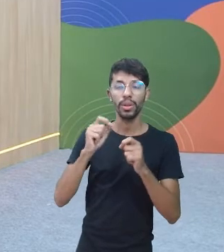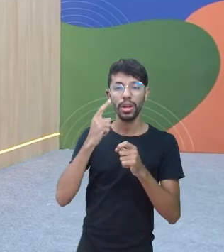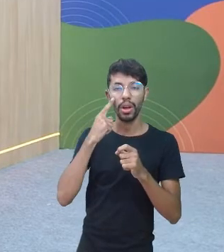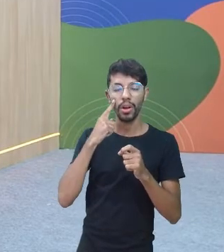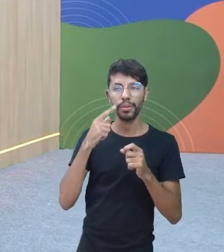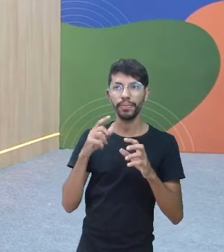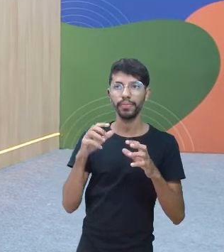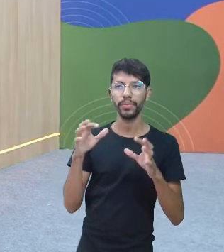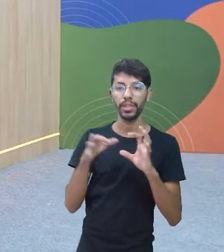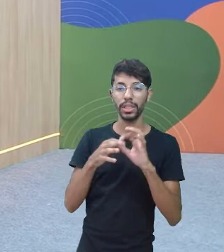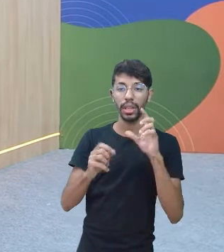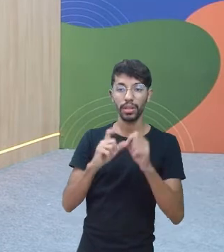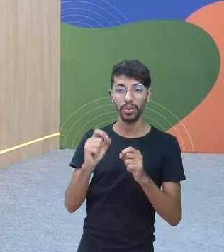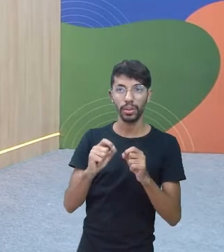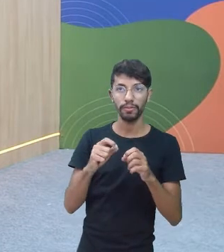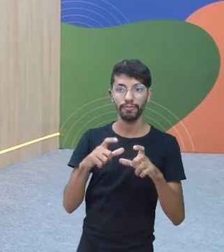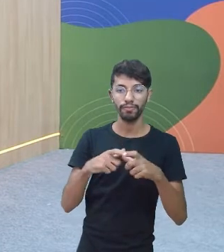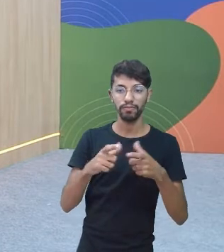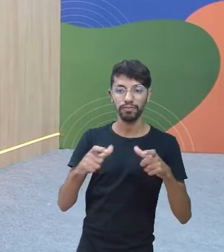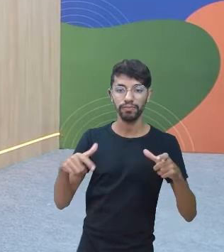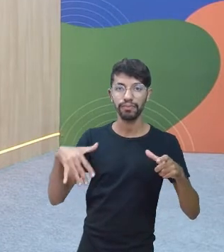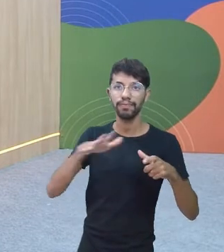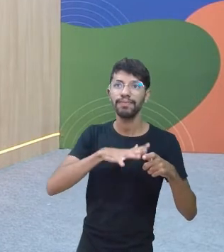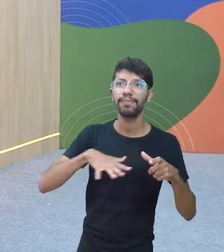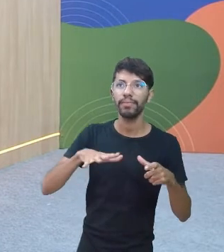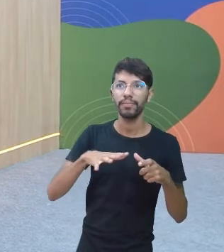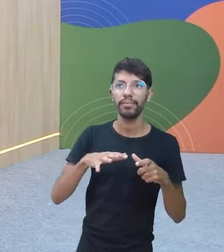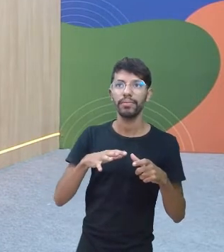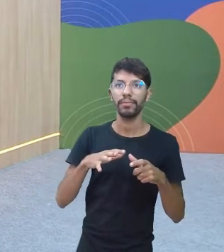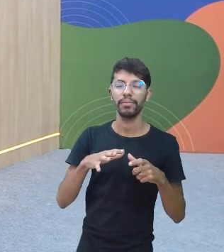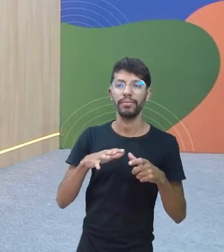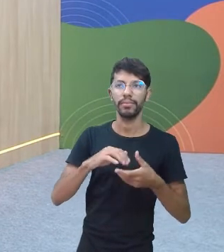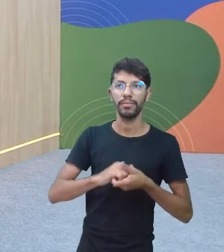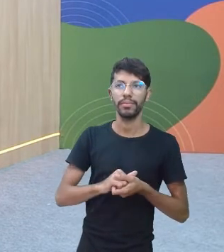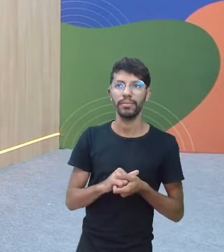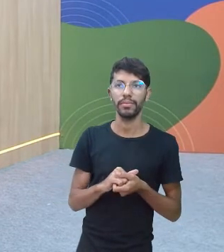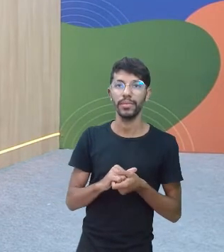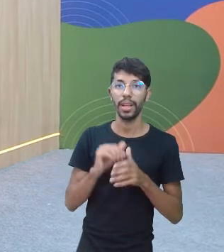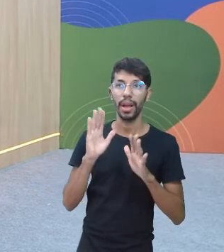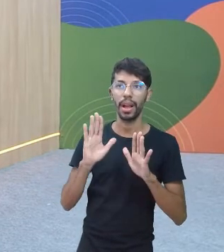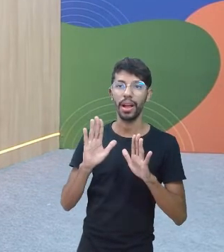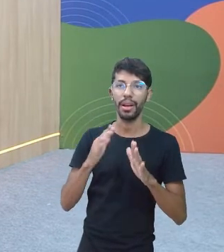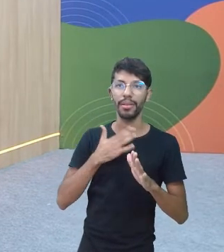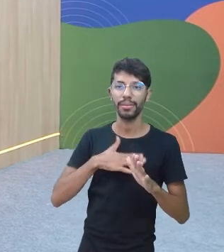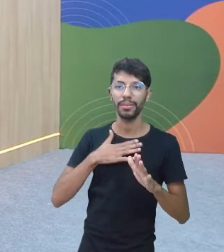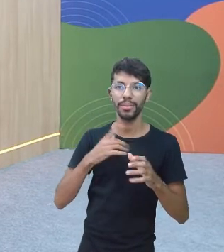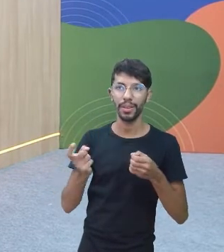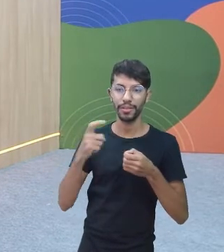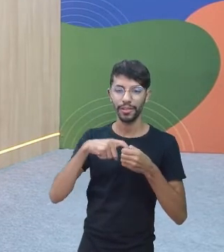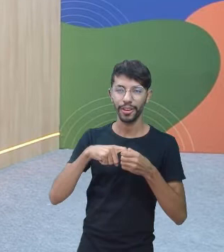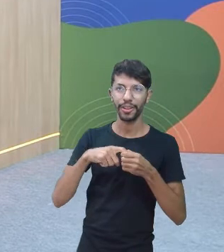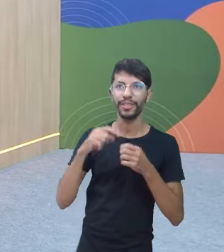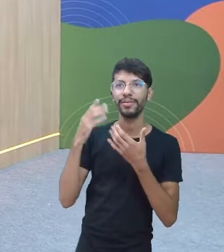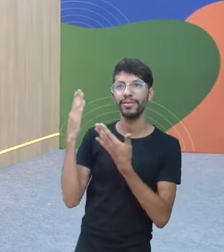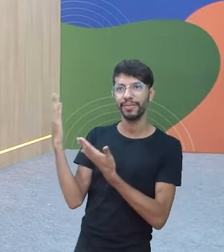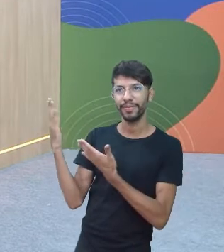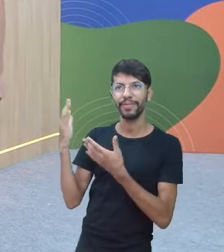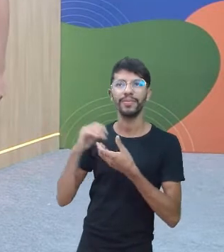territorial. Gente, ó, vejam só, se a gente... Eita, passei aqui direto, peraí, calma, pronto,